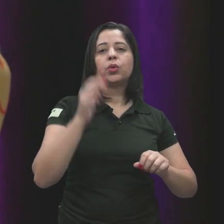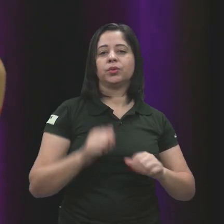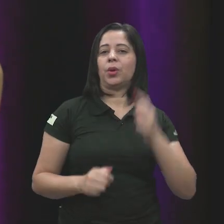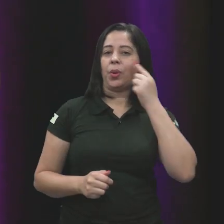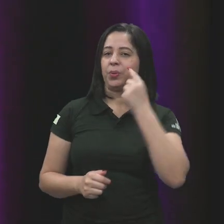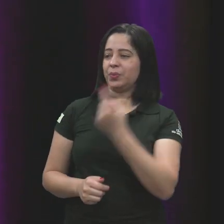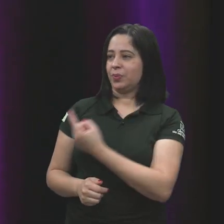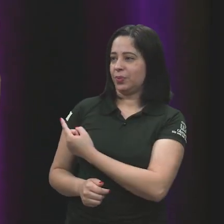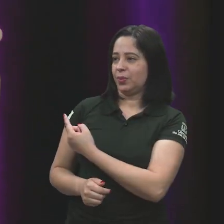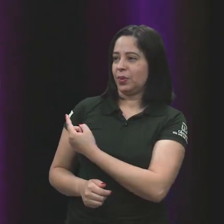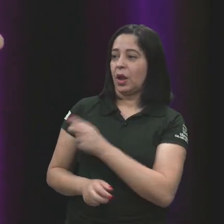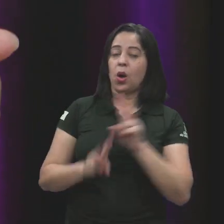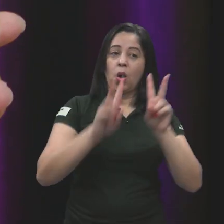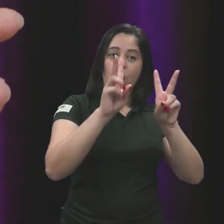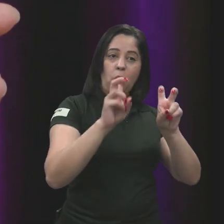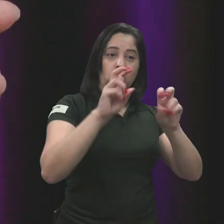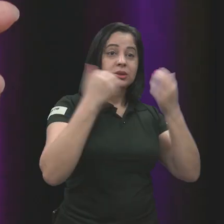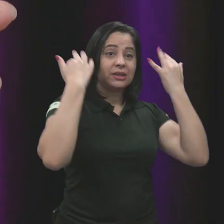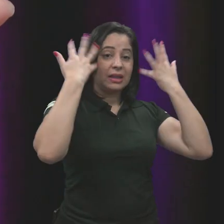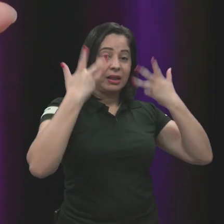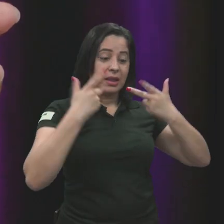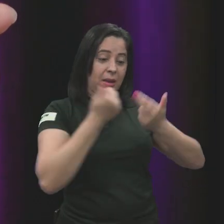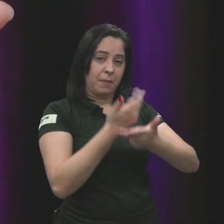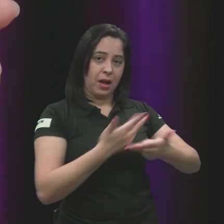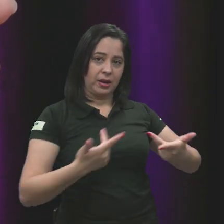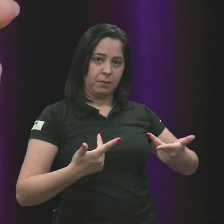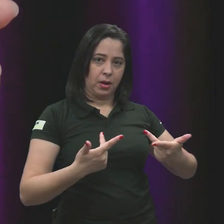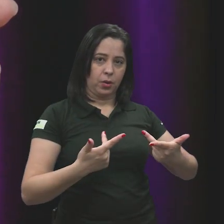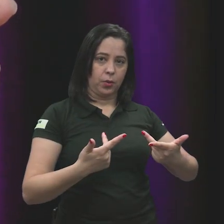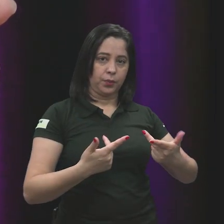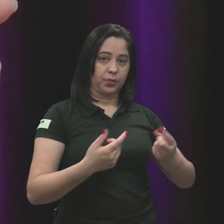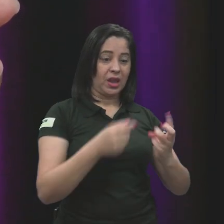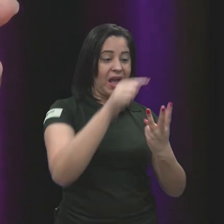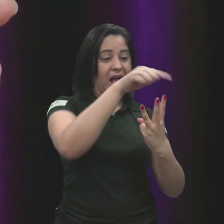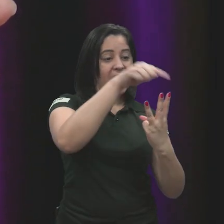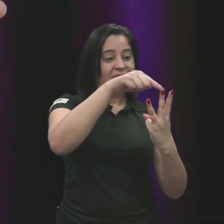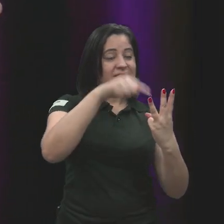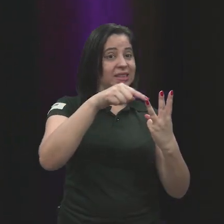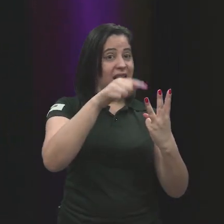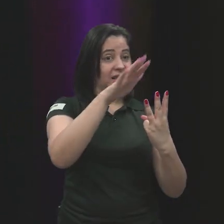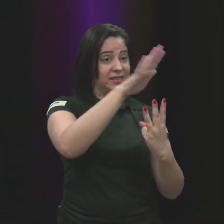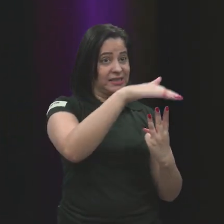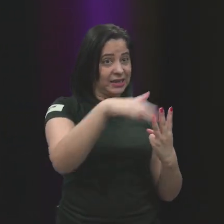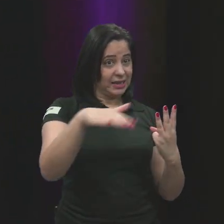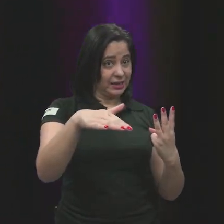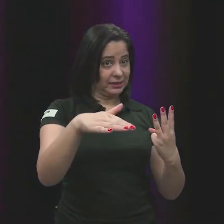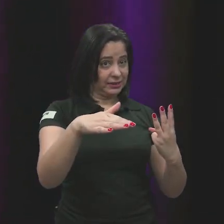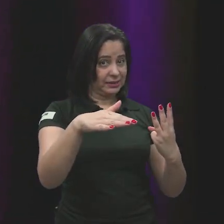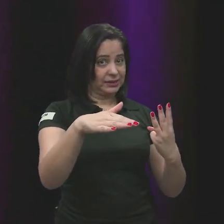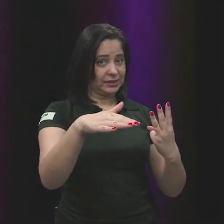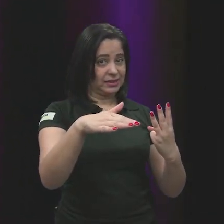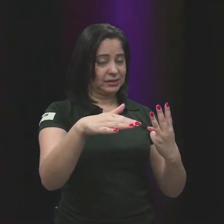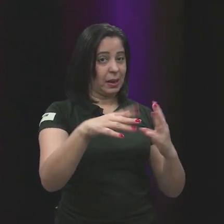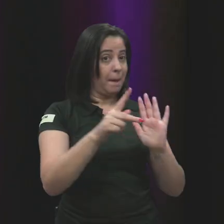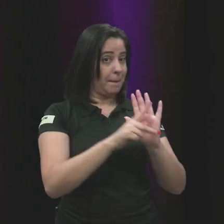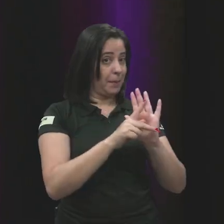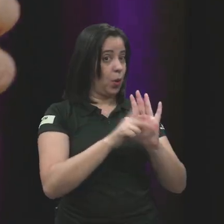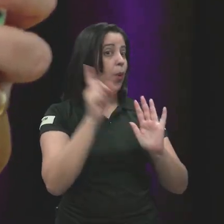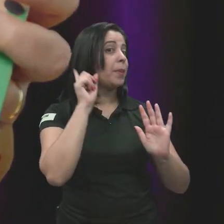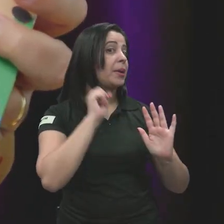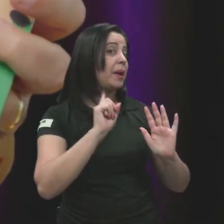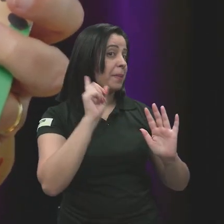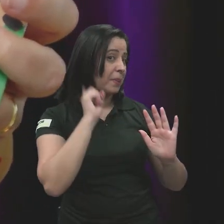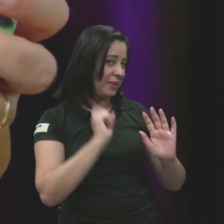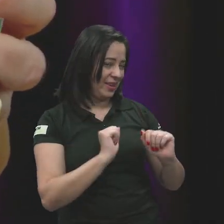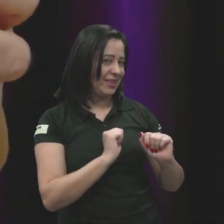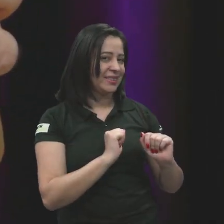e eu falo dos animais, né? E tem 3 crianças. Essas 3 crianças são de Minas Gerais, são mineiras, porque o Vale do